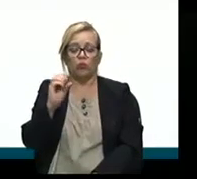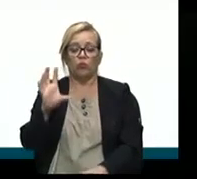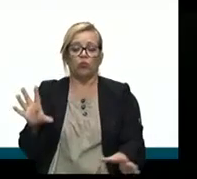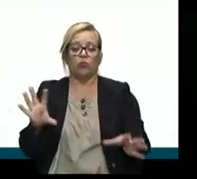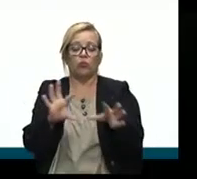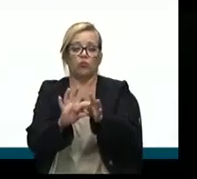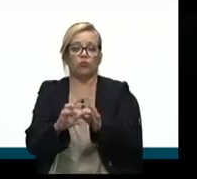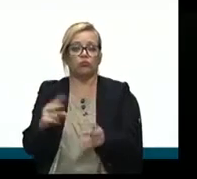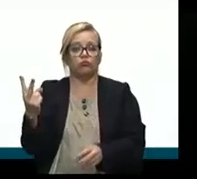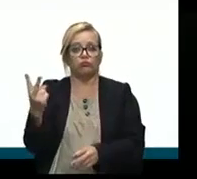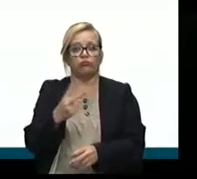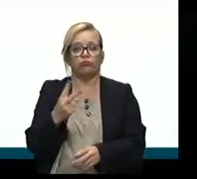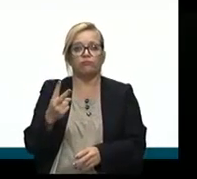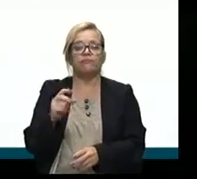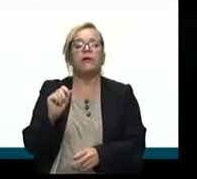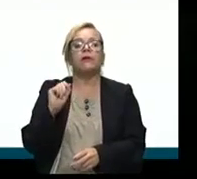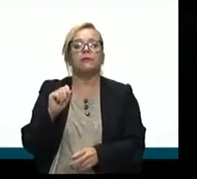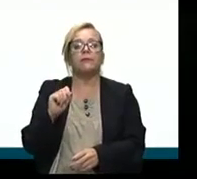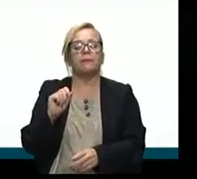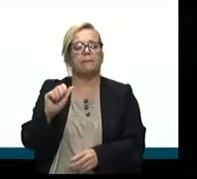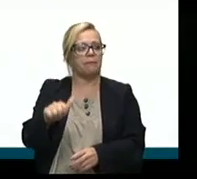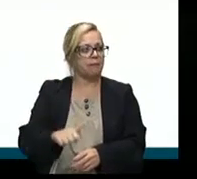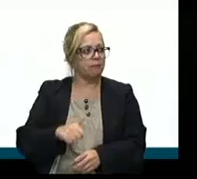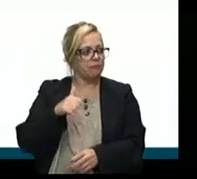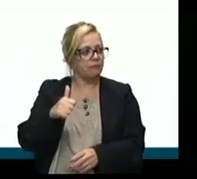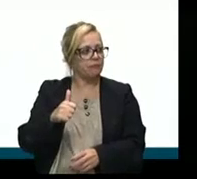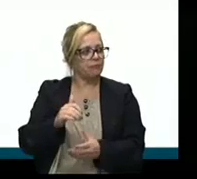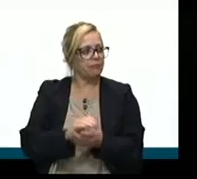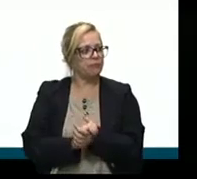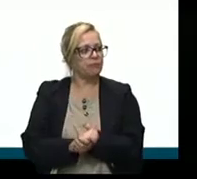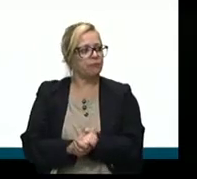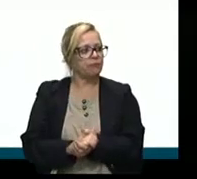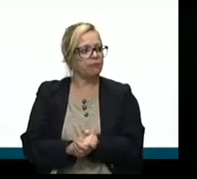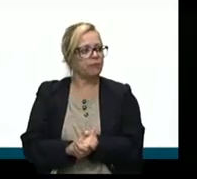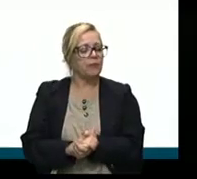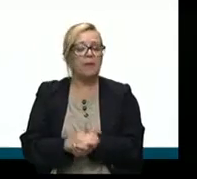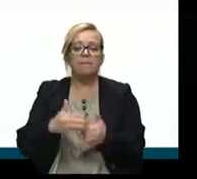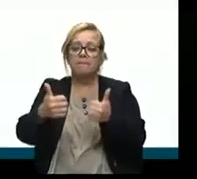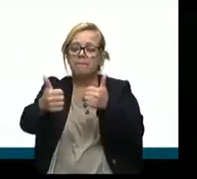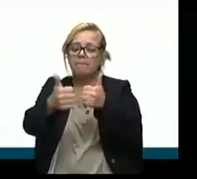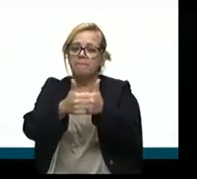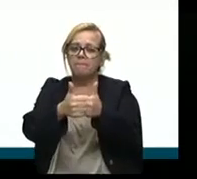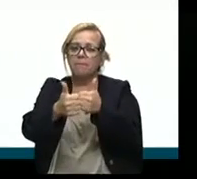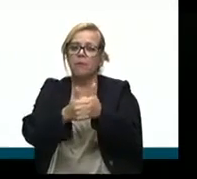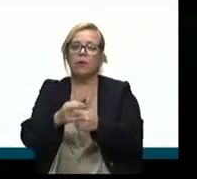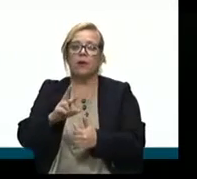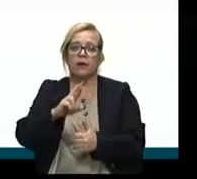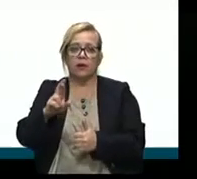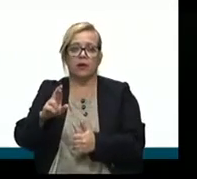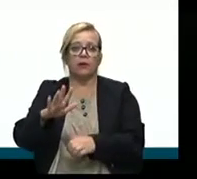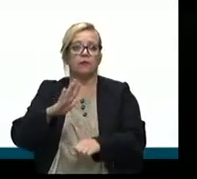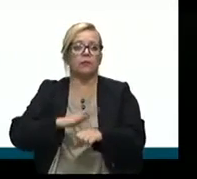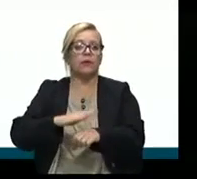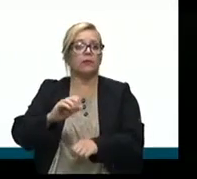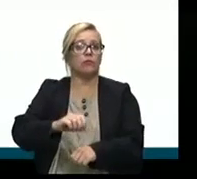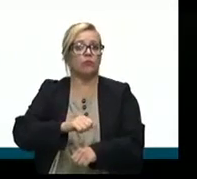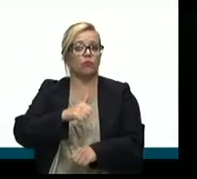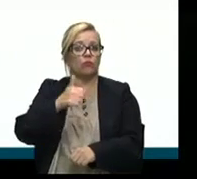duas variáveis ela é positiva. E quanto mais próximo o R estiver de mais